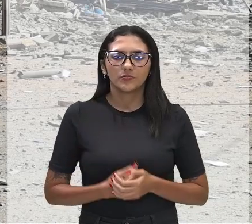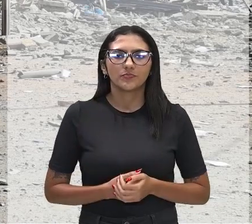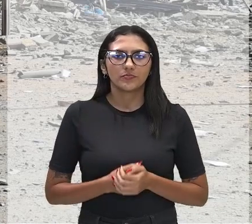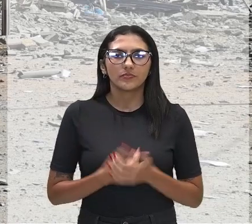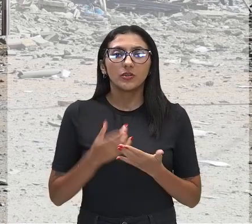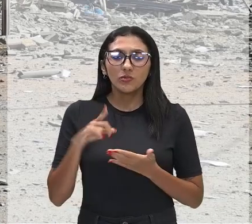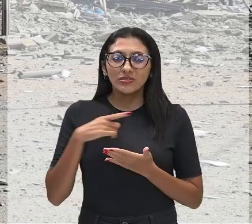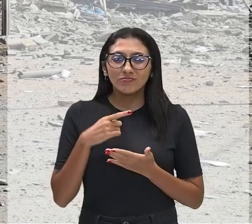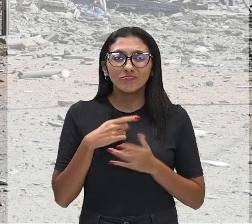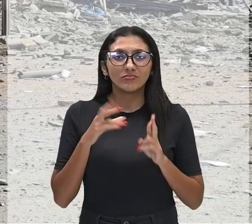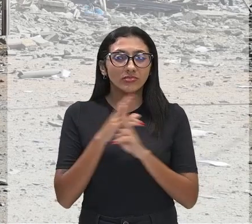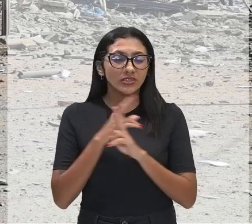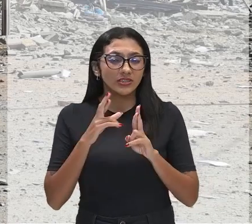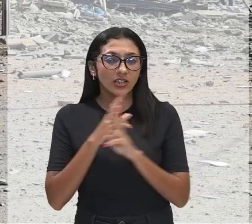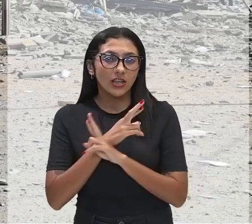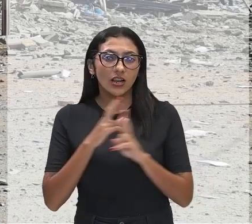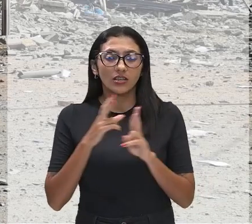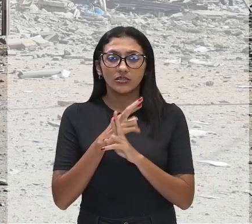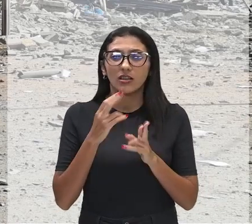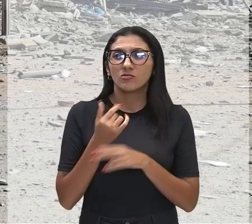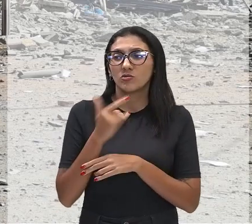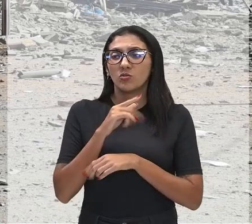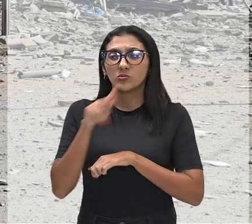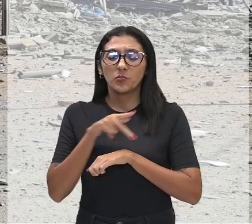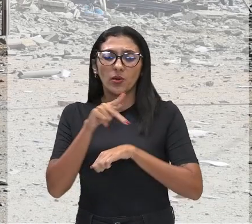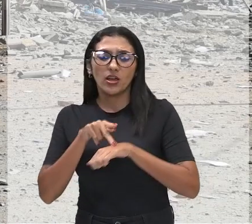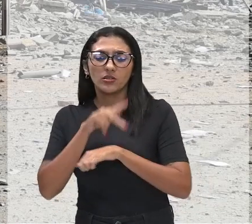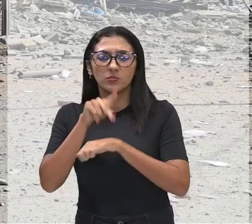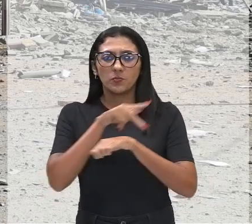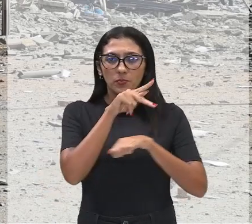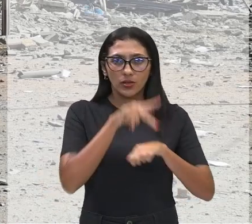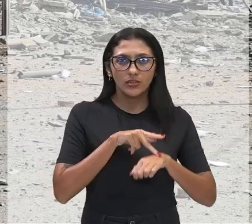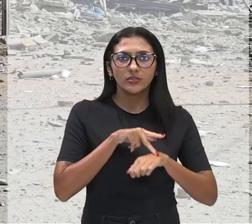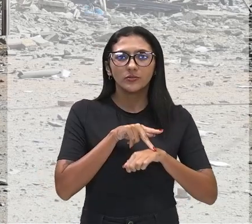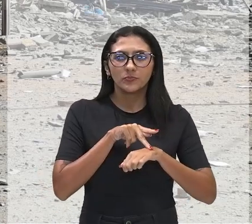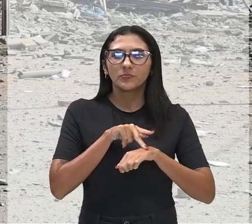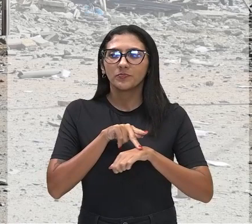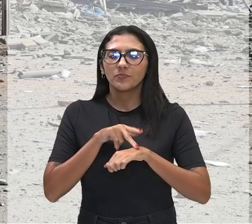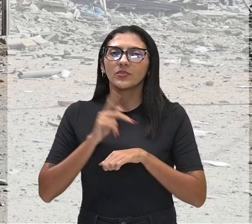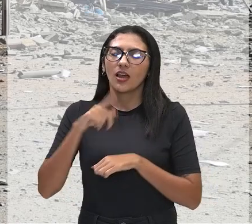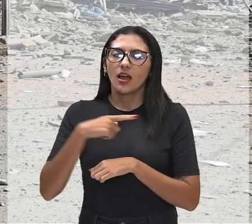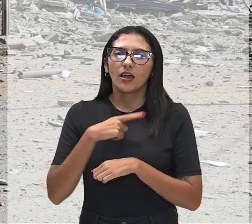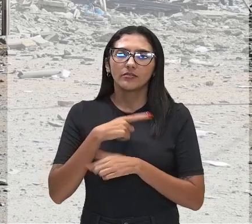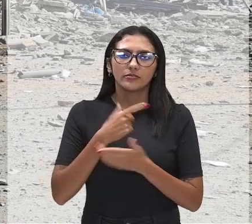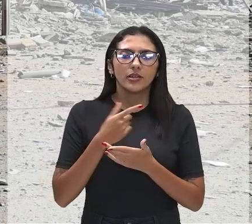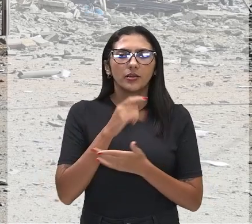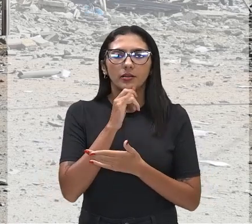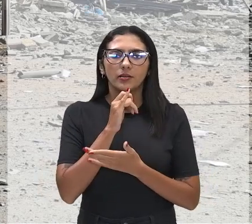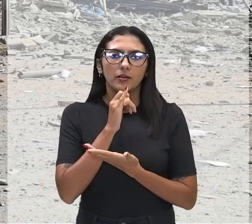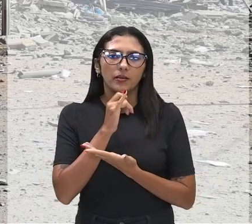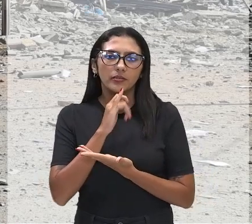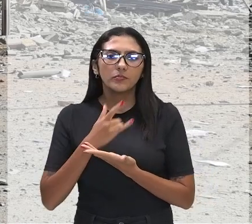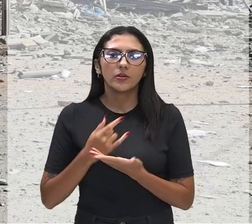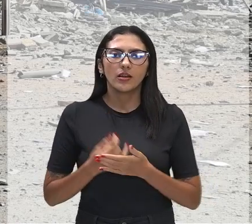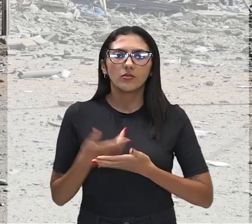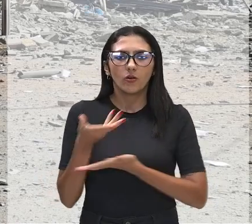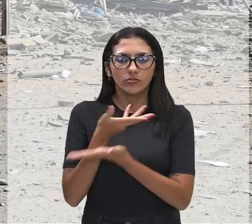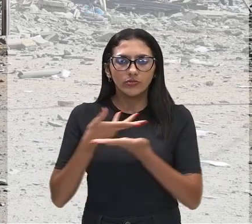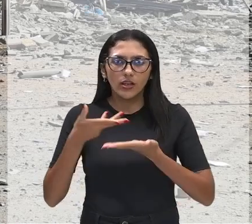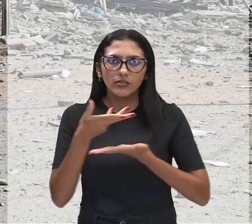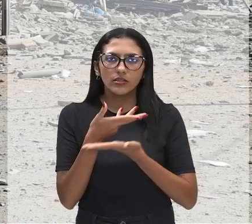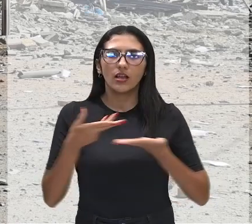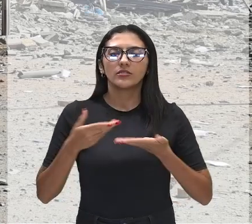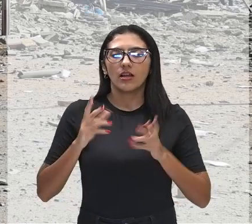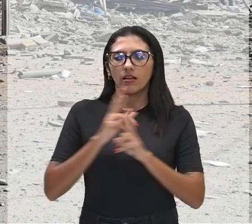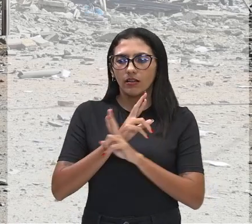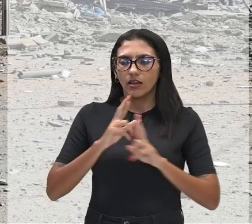muito essas relações exteriores entre os países. Então, isso acaba vinculando muito o conselho aí de conversa, né, entre os países, o